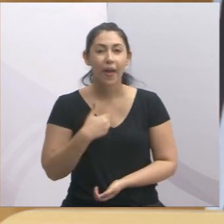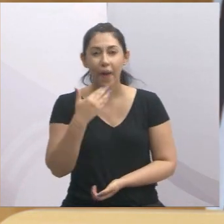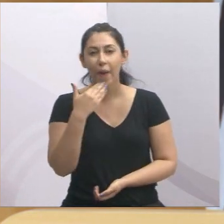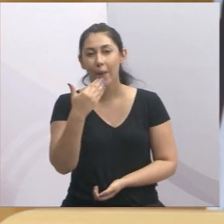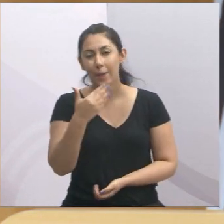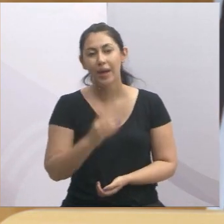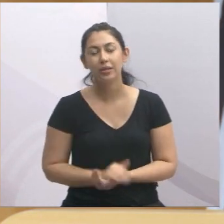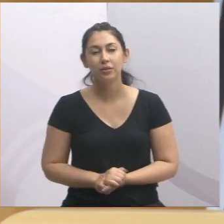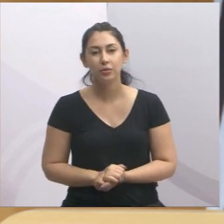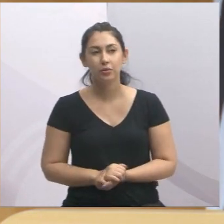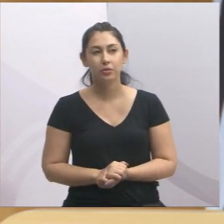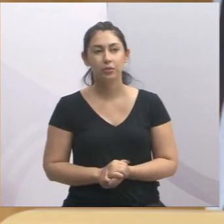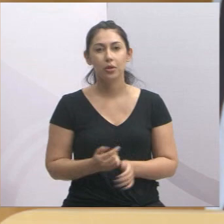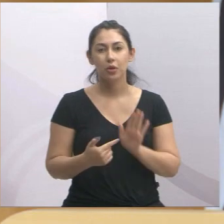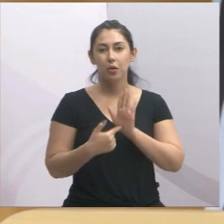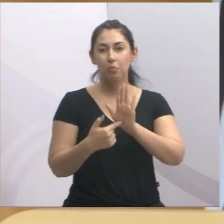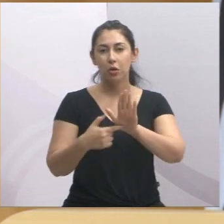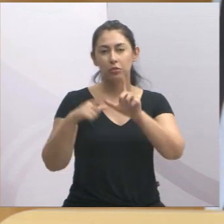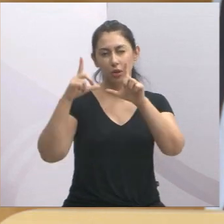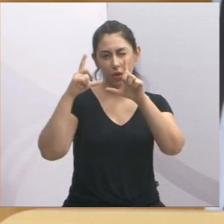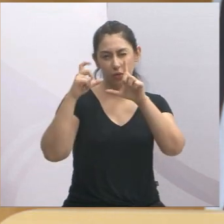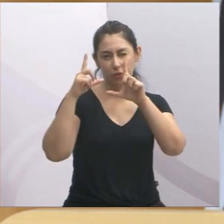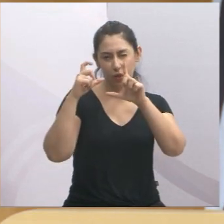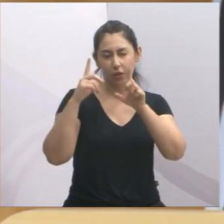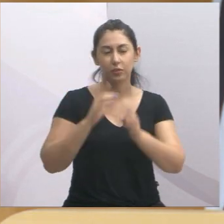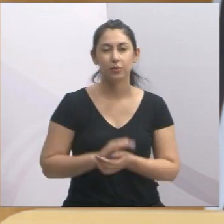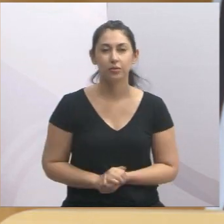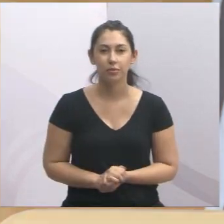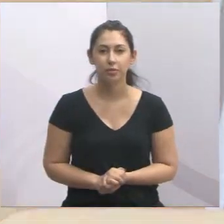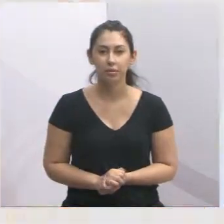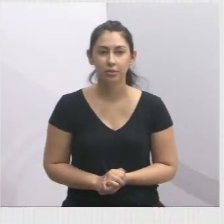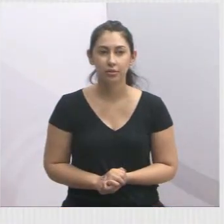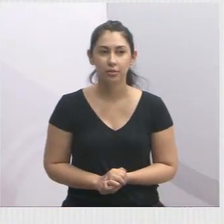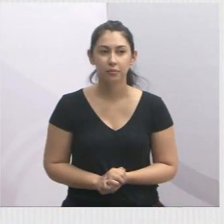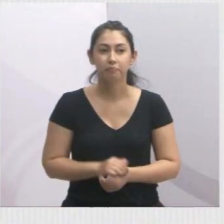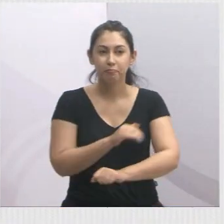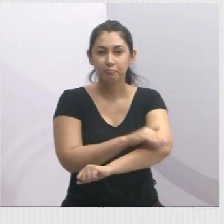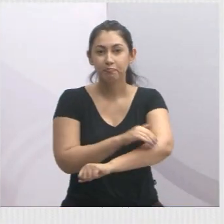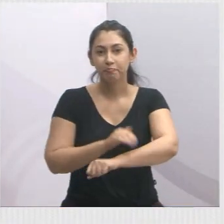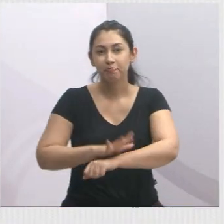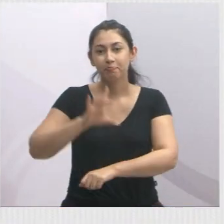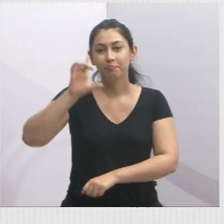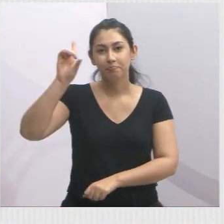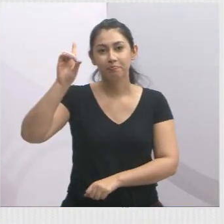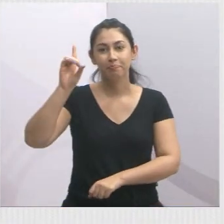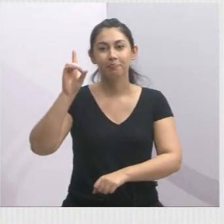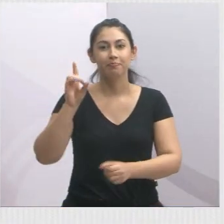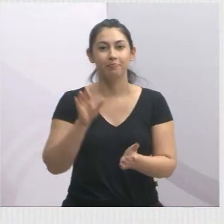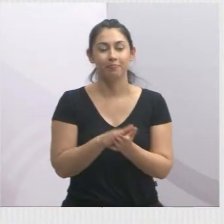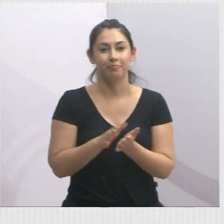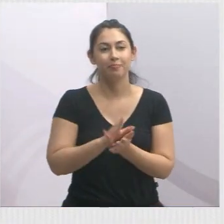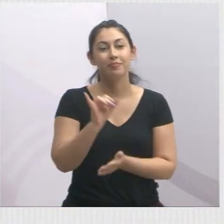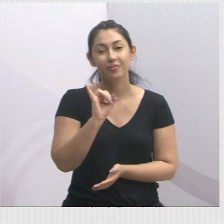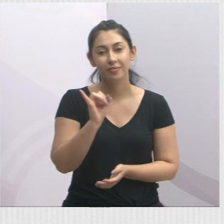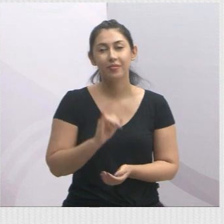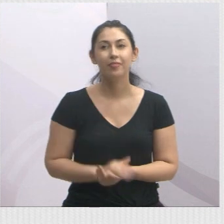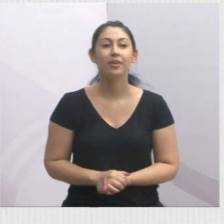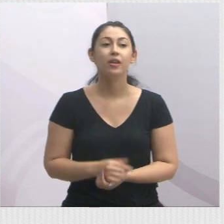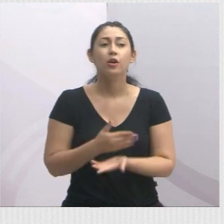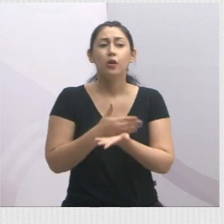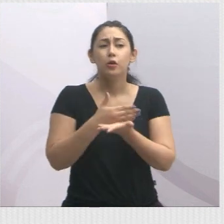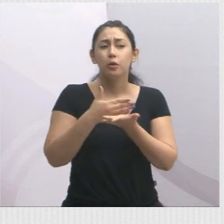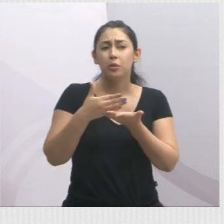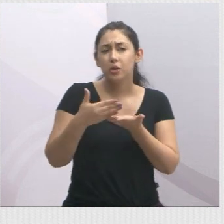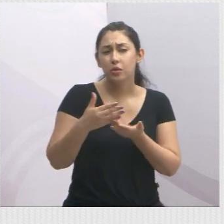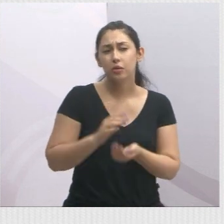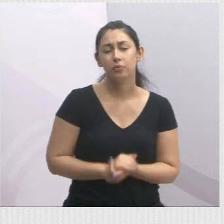equipe da TV Câmara que coloque as fotos. A AD Madureira de Jacareí, São Paulo, teve seu início